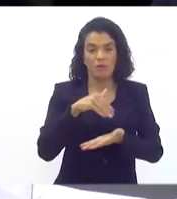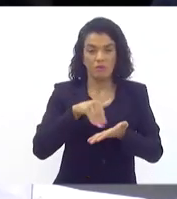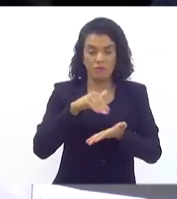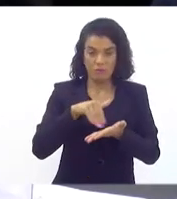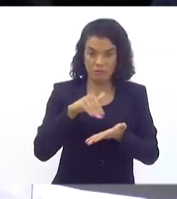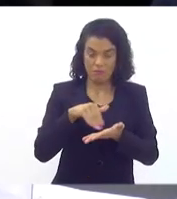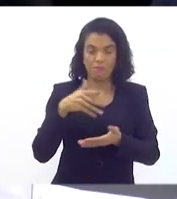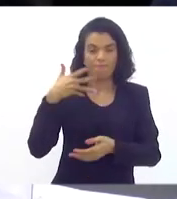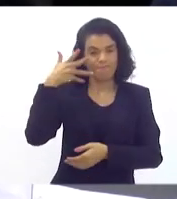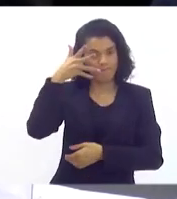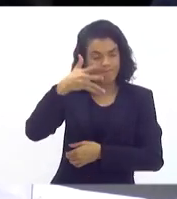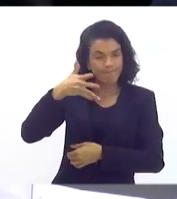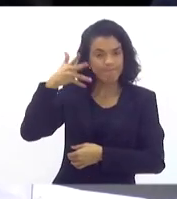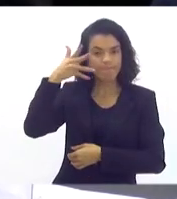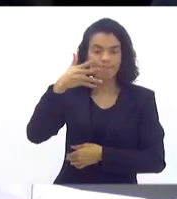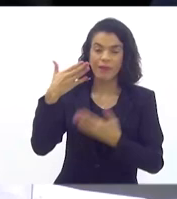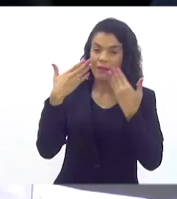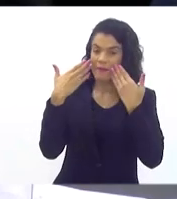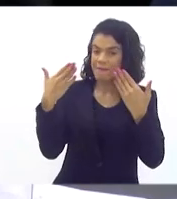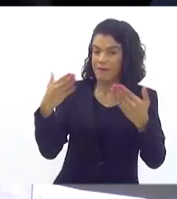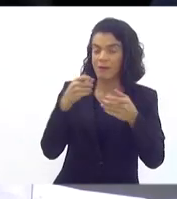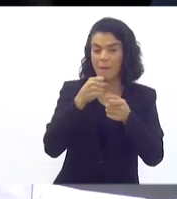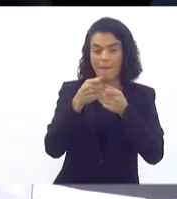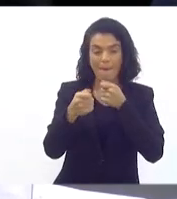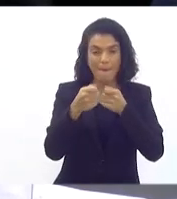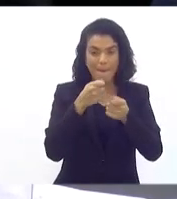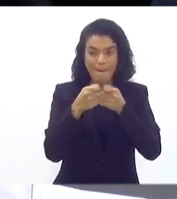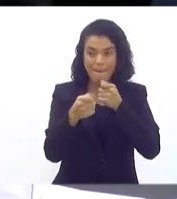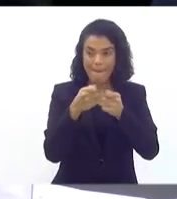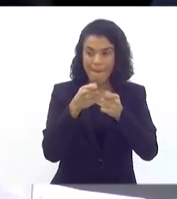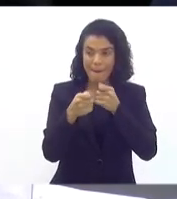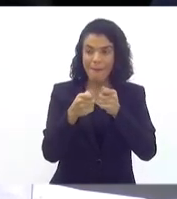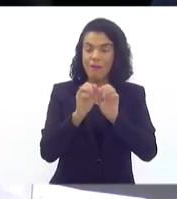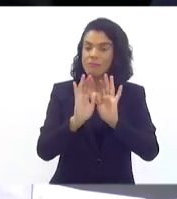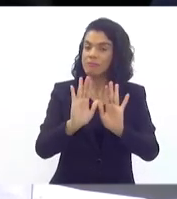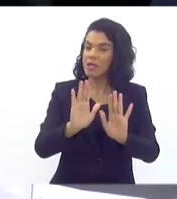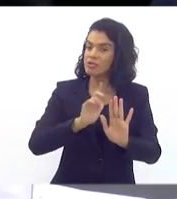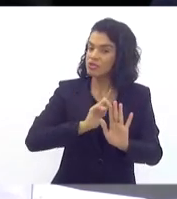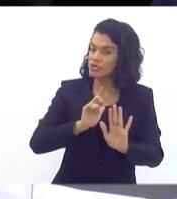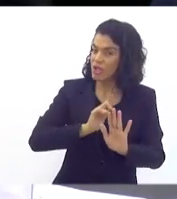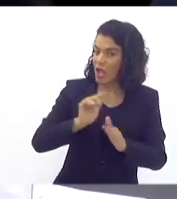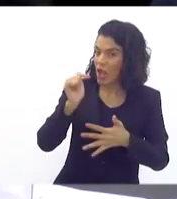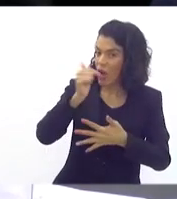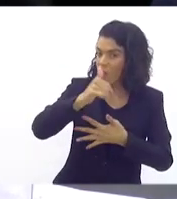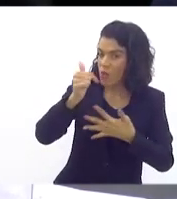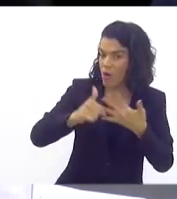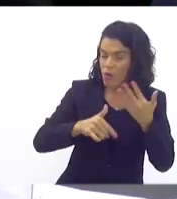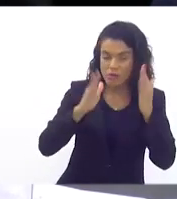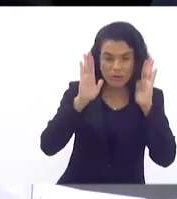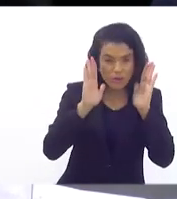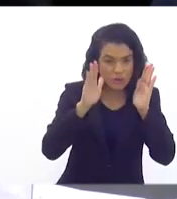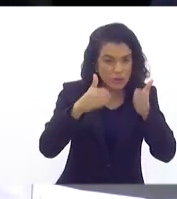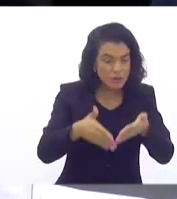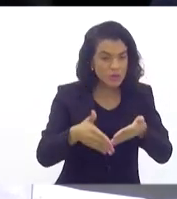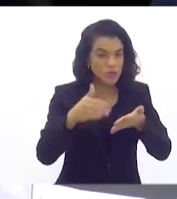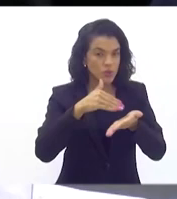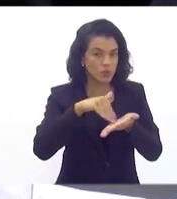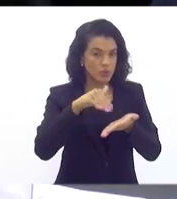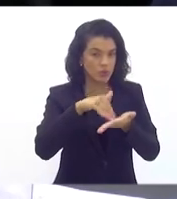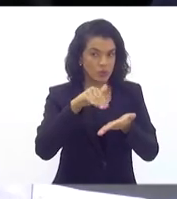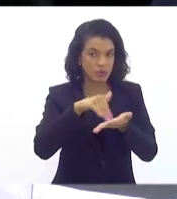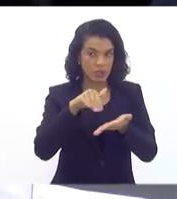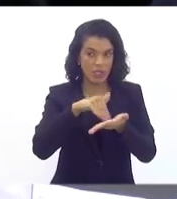secretário lhe fez diante de tudo aqui que foi relatado mas existe alguma coisa específica que o secretário